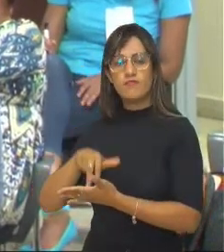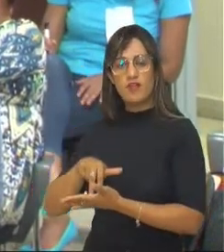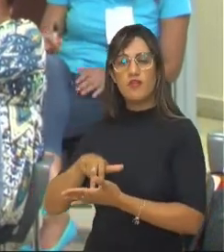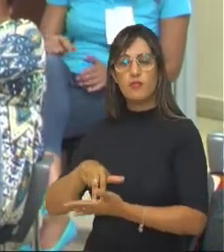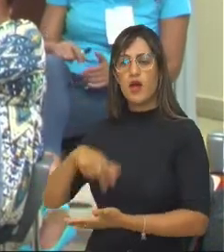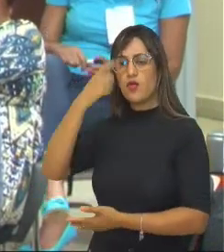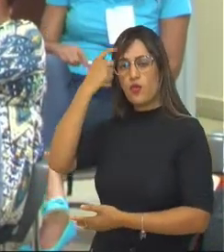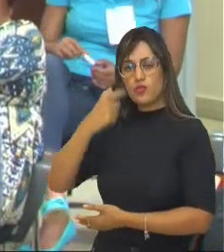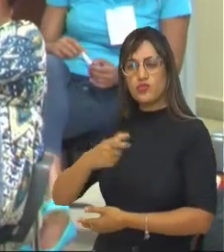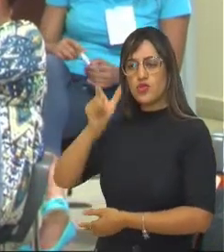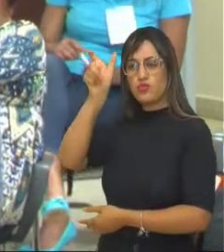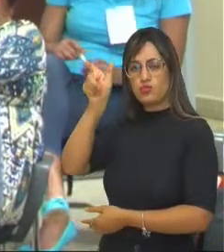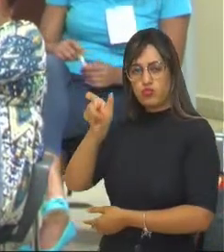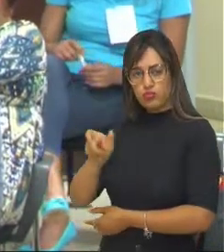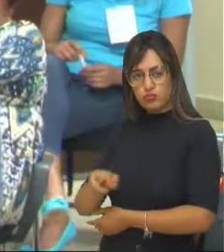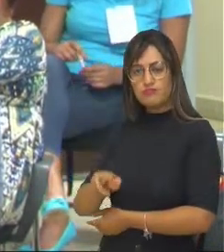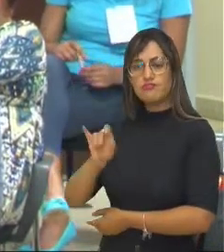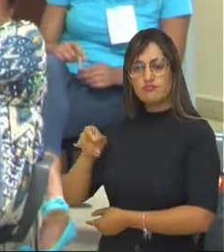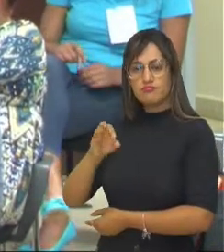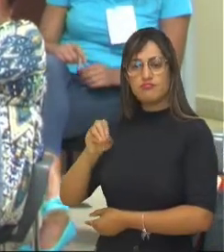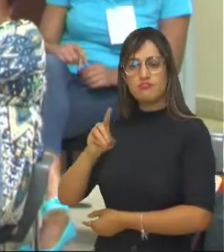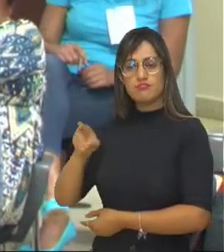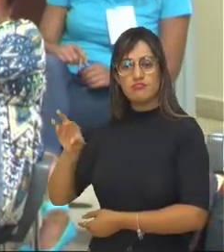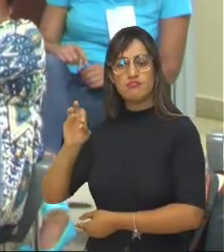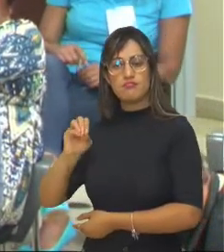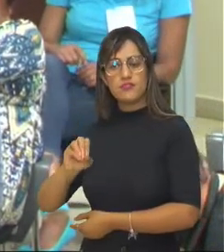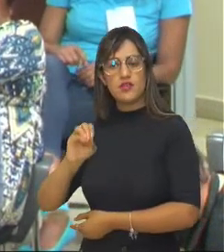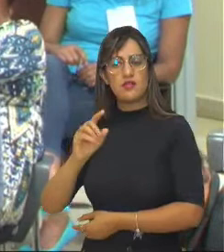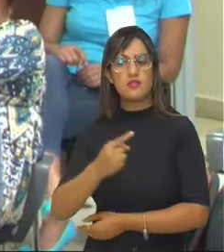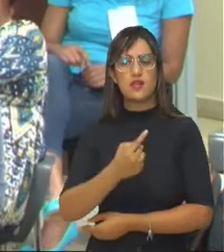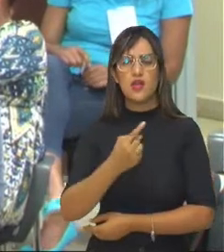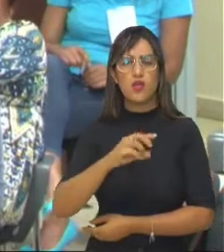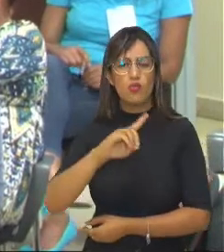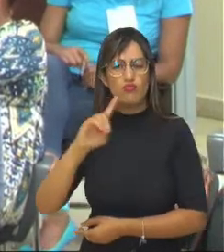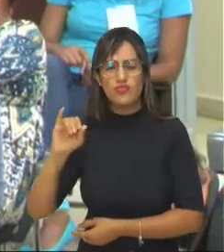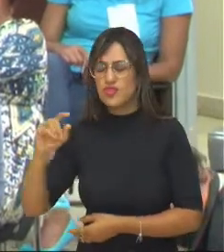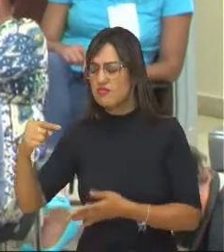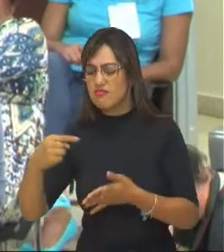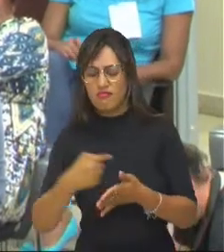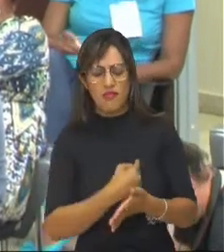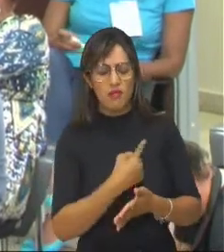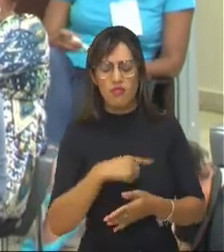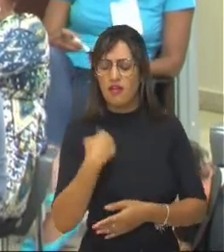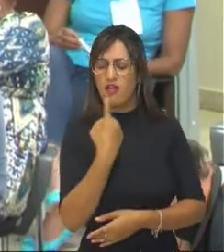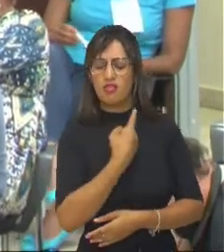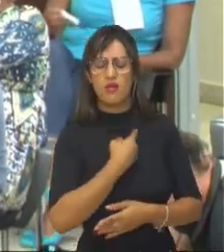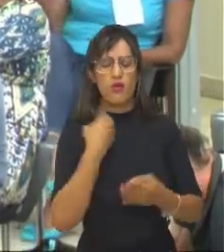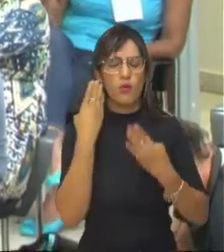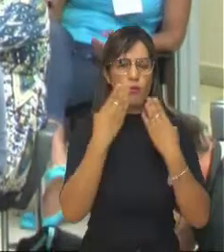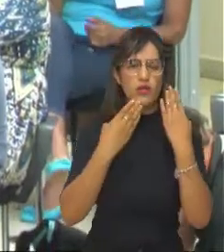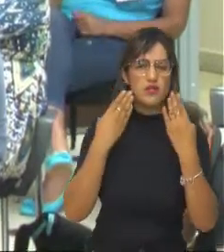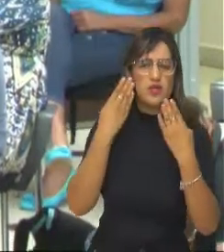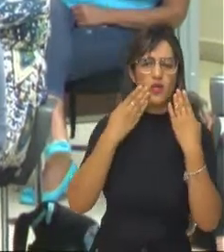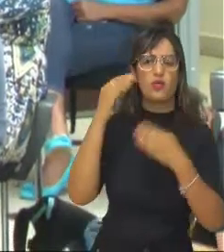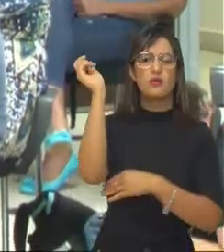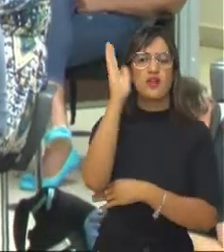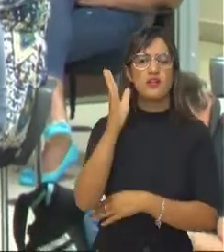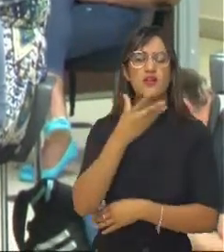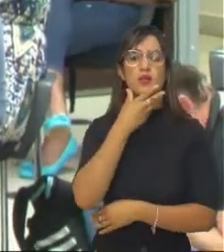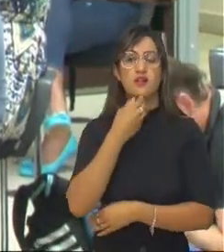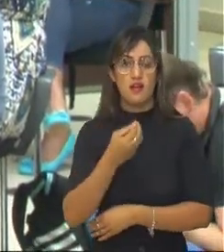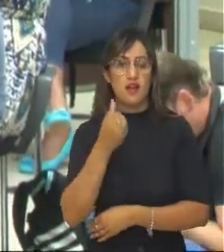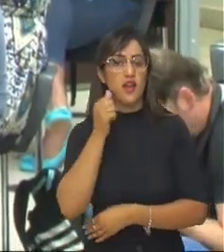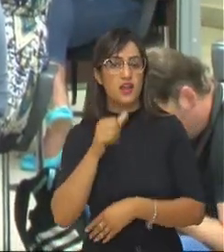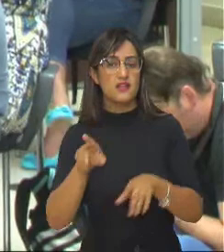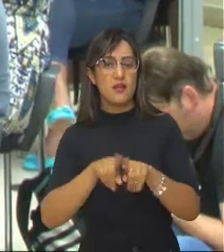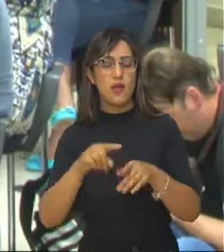sujeito que João Nery era. Portanto, se alguém um dia nos perguntar, nós enquanto psicólogos e psicólogas brasileiros, se alguém